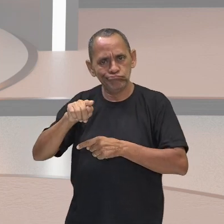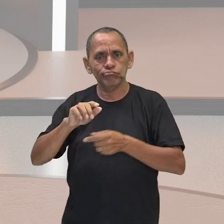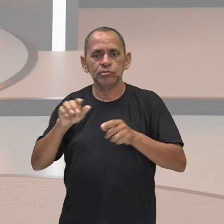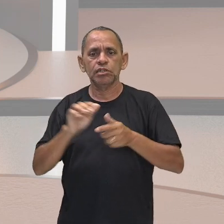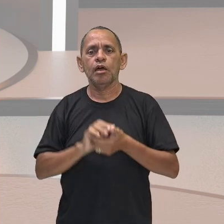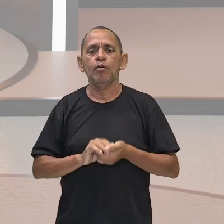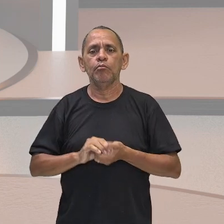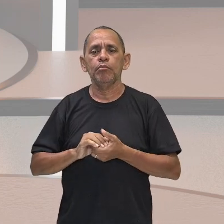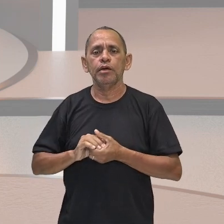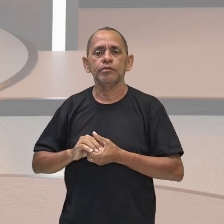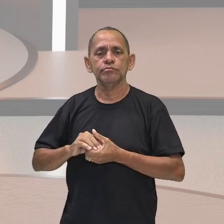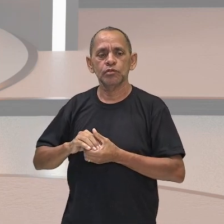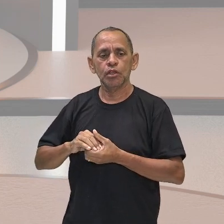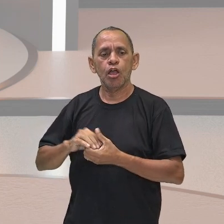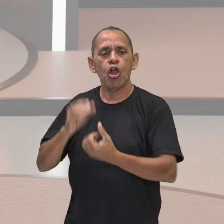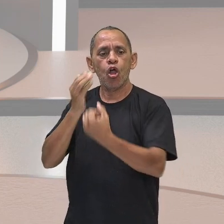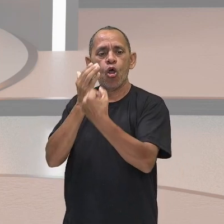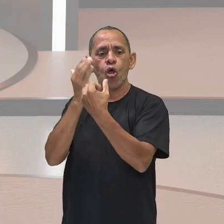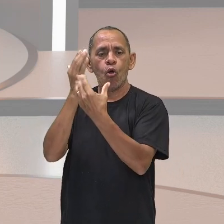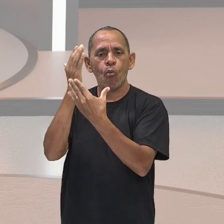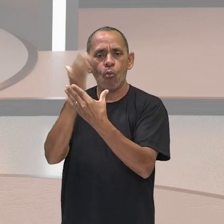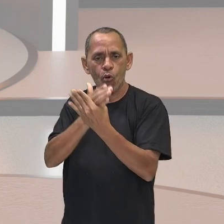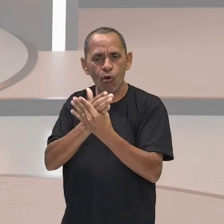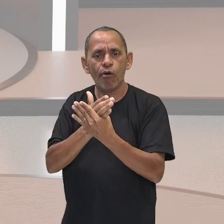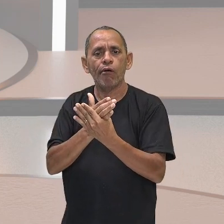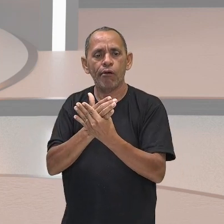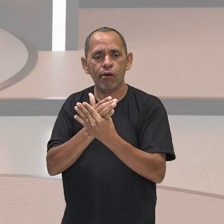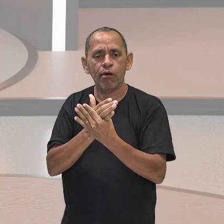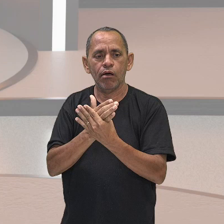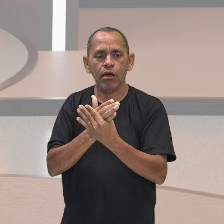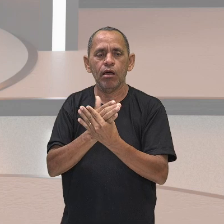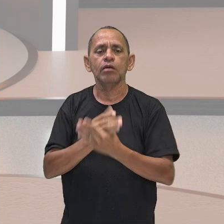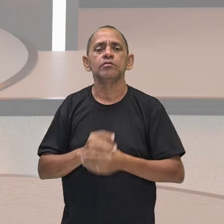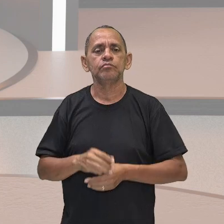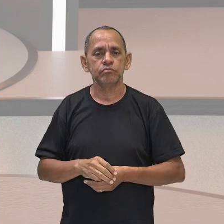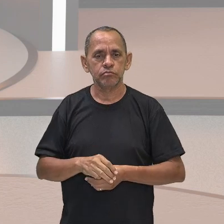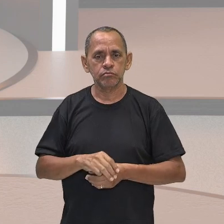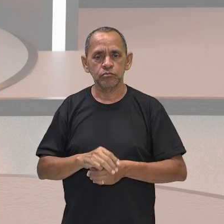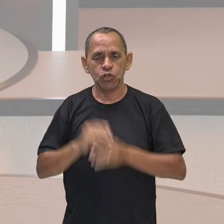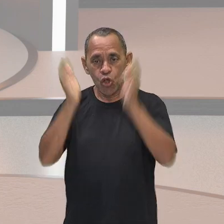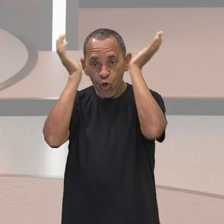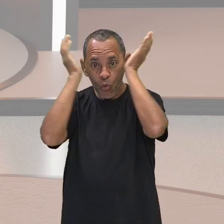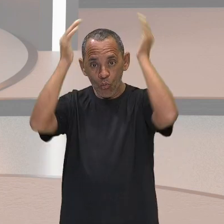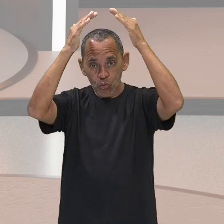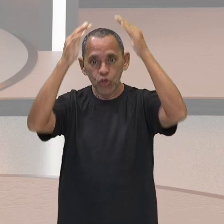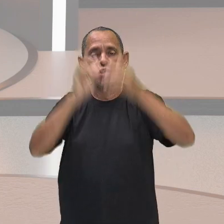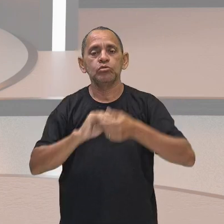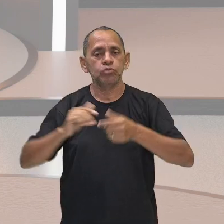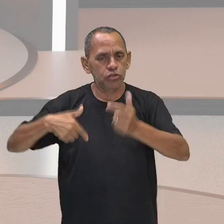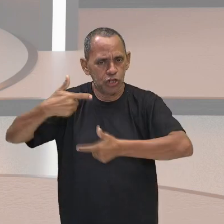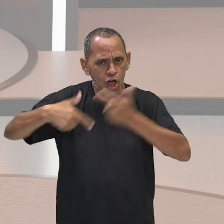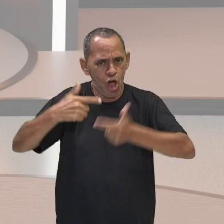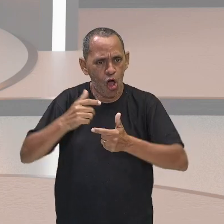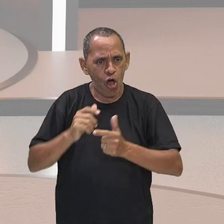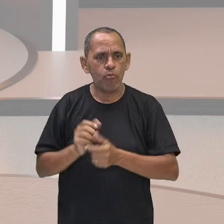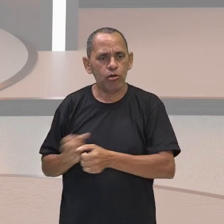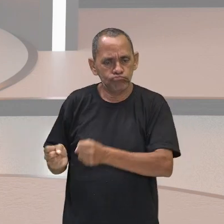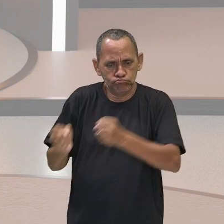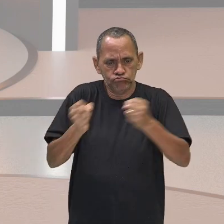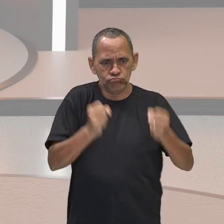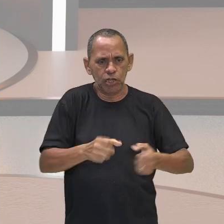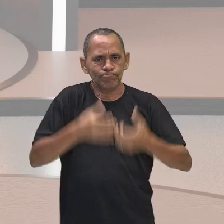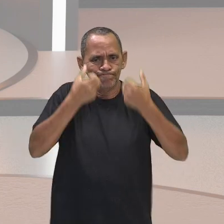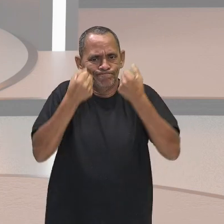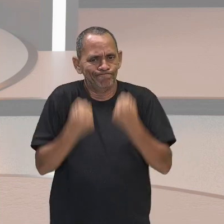bispos que foram condenados então a 4 anos de prisão com trabalhos forçados. E um ano depois,